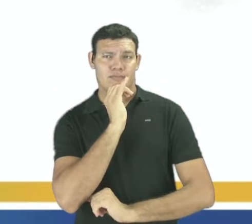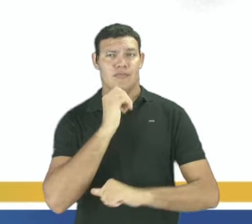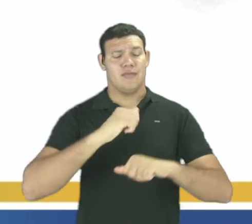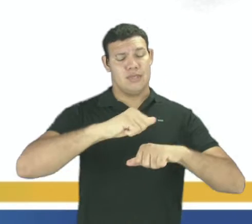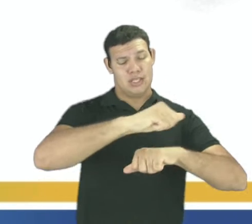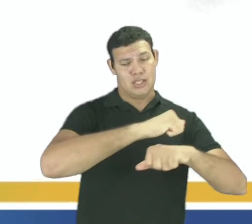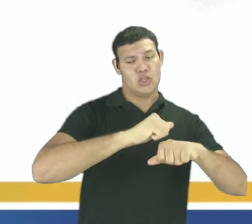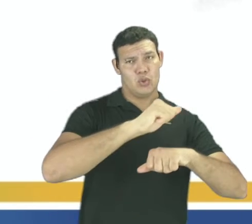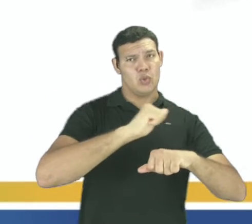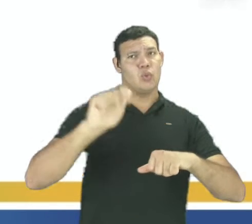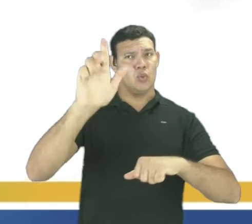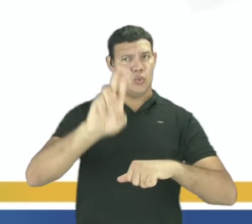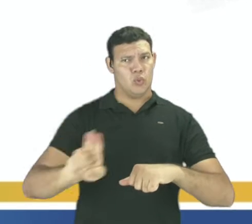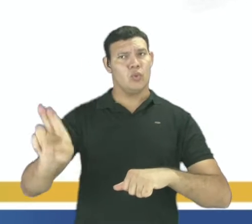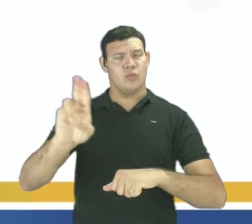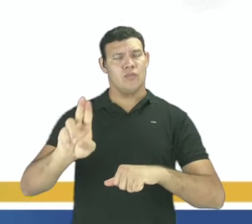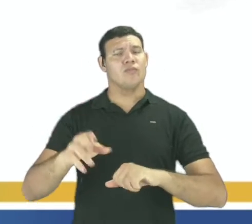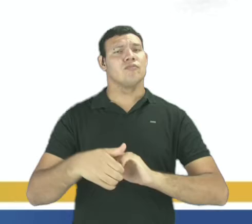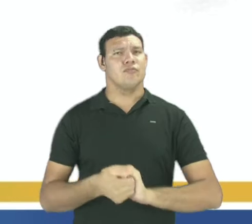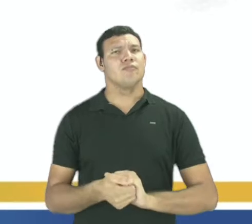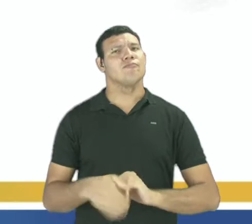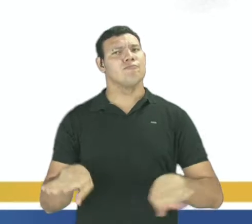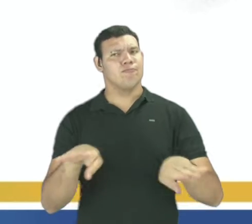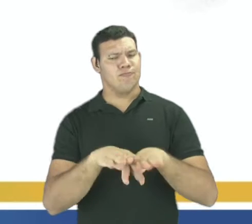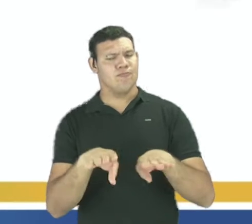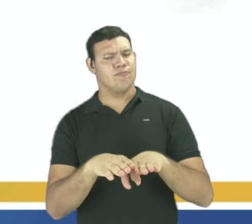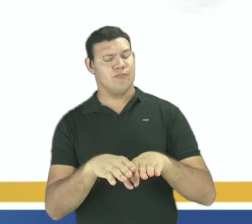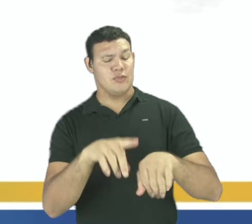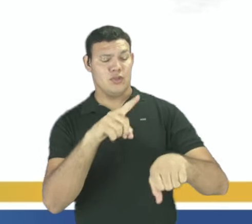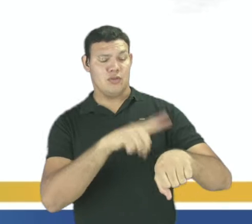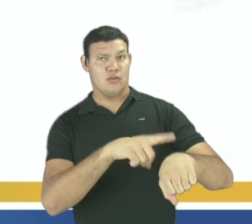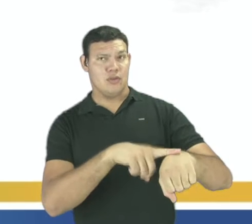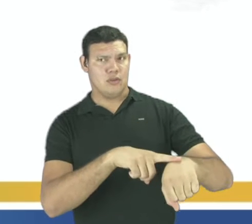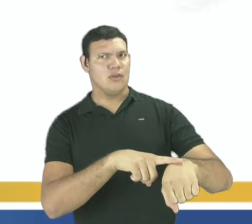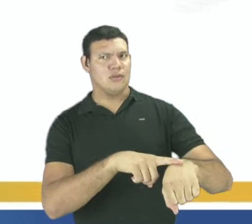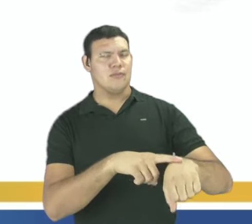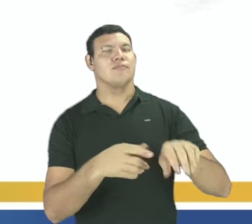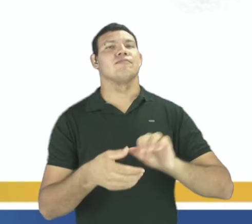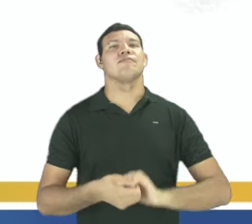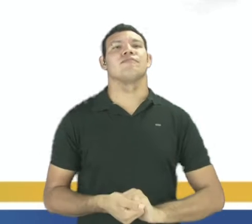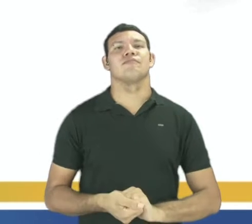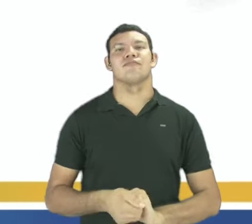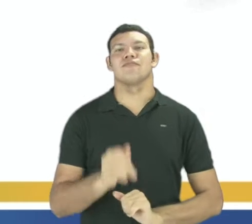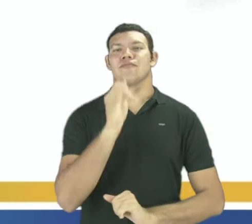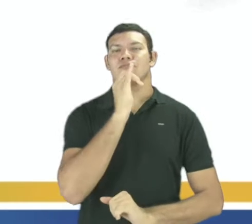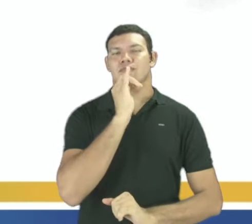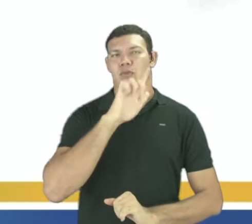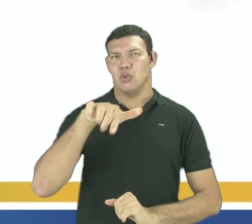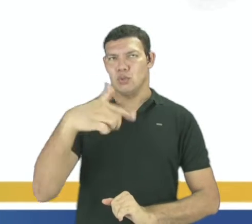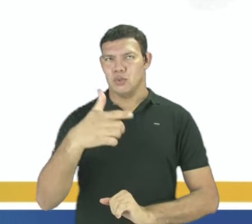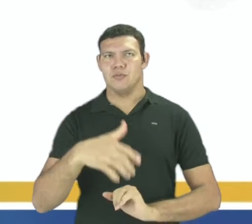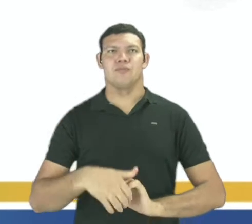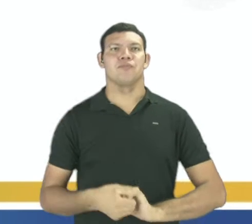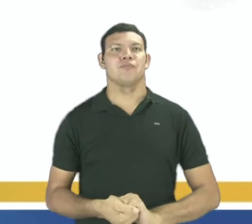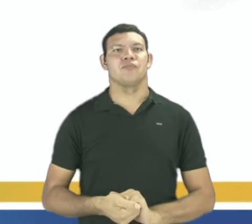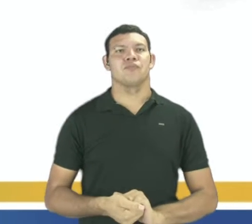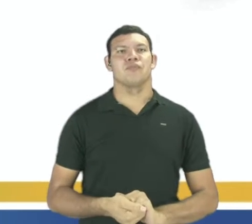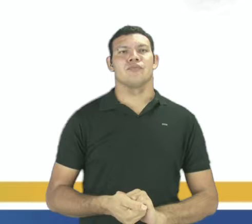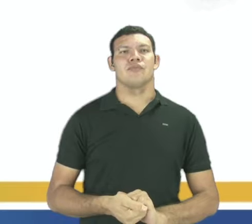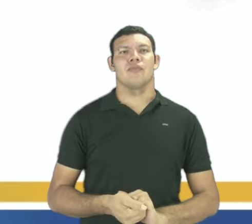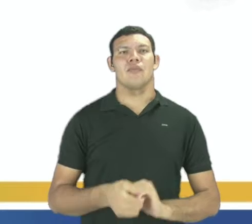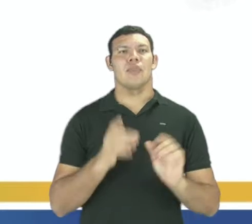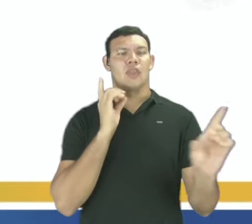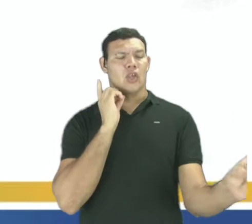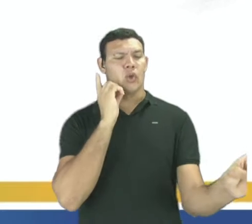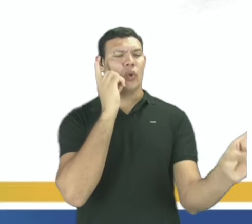e suas locuções são os que tratam do tempo. Vamos ver mais um exemplo? Posso te encontrar mais